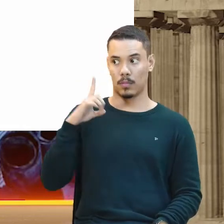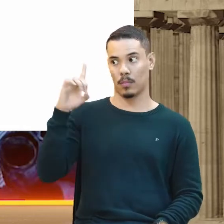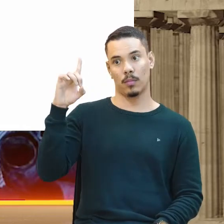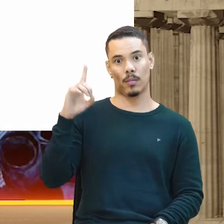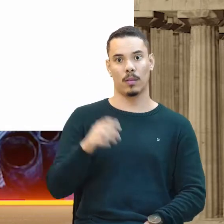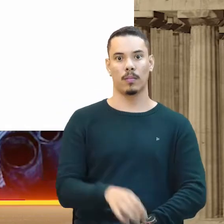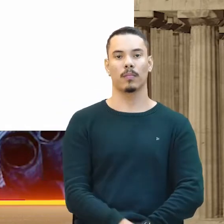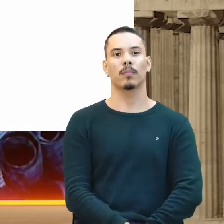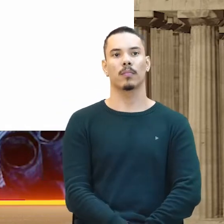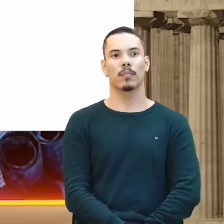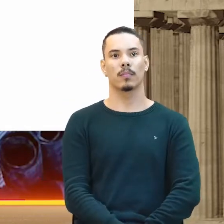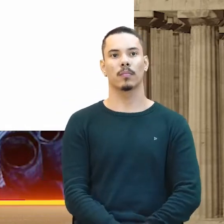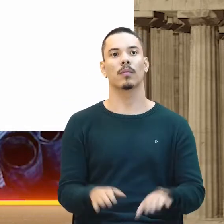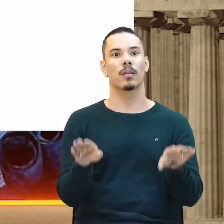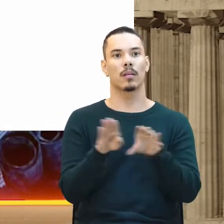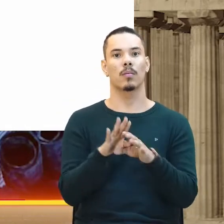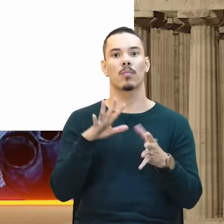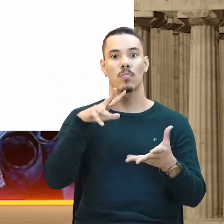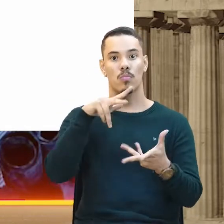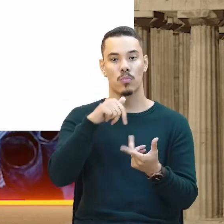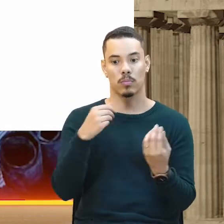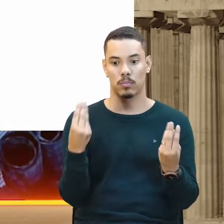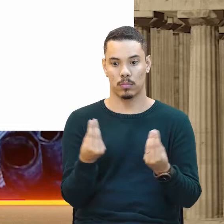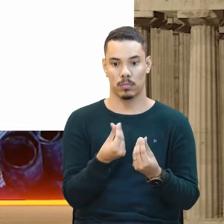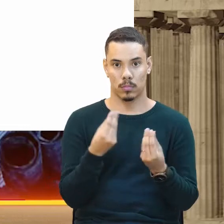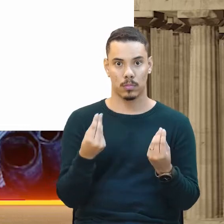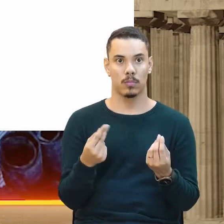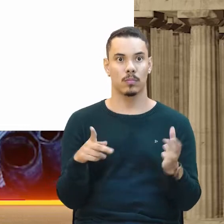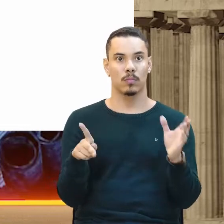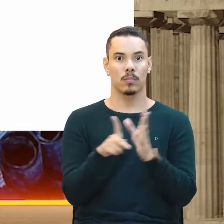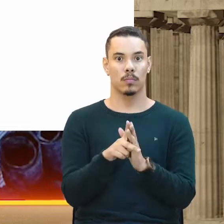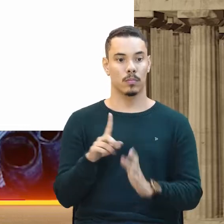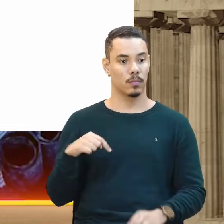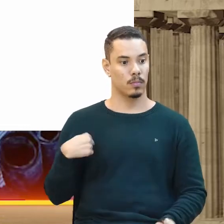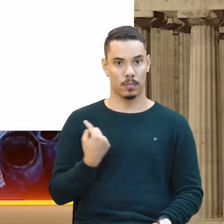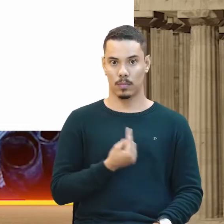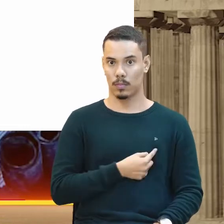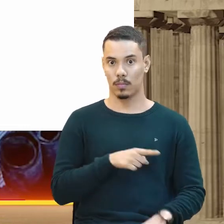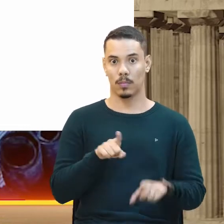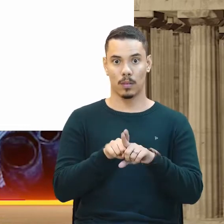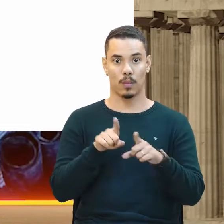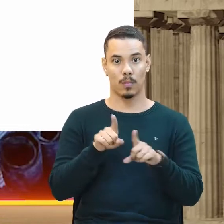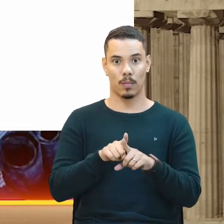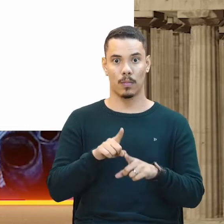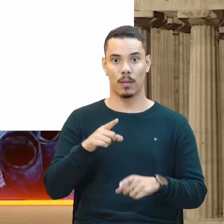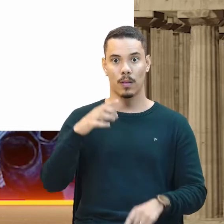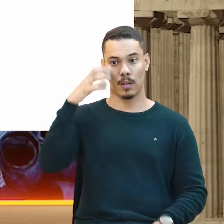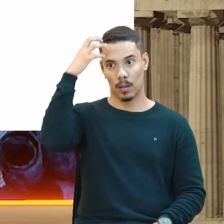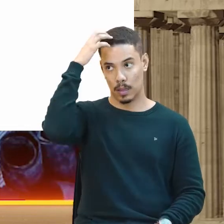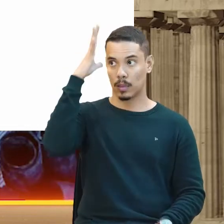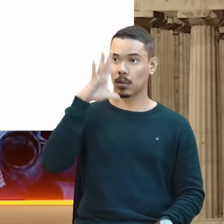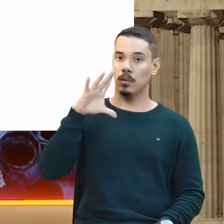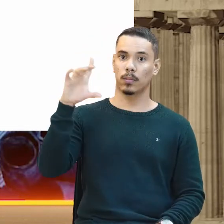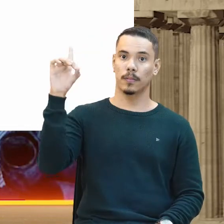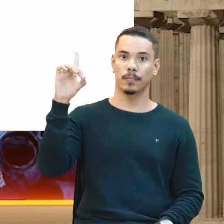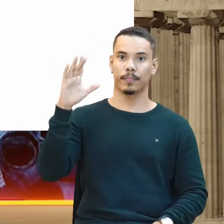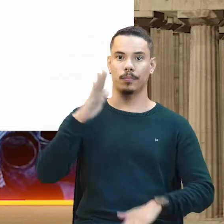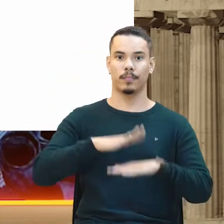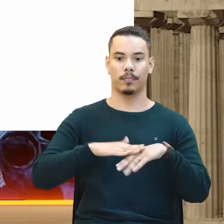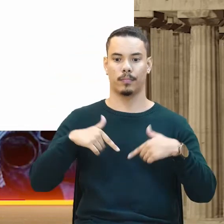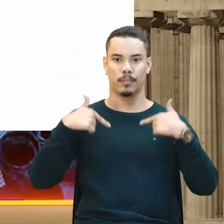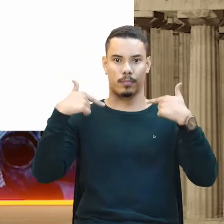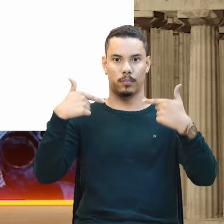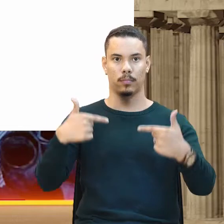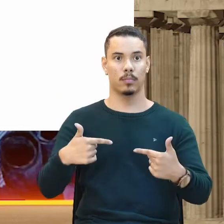mundo inteligível de Platão está falando do nosso mundo e do reino de Deus. O motor imóvel de Aristóteles